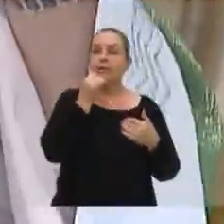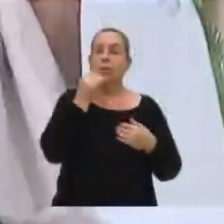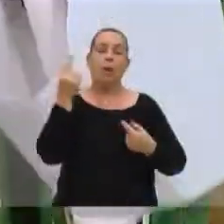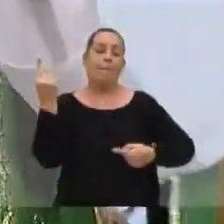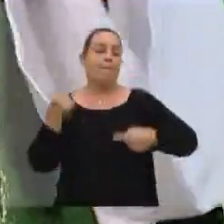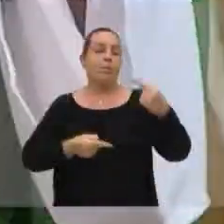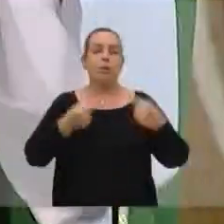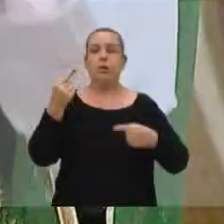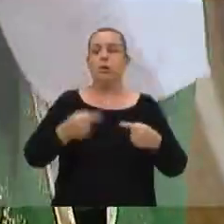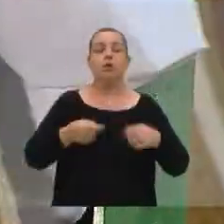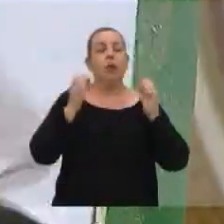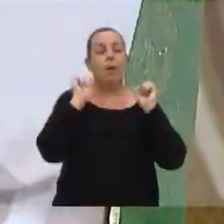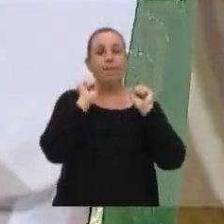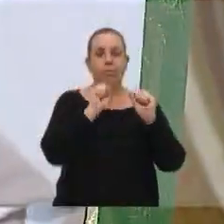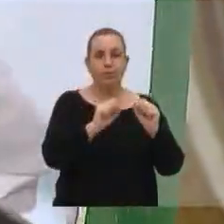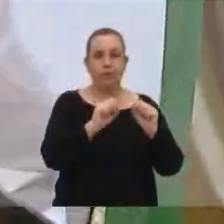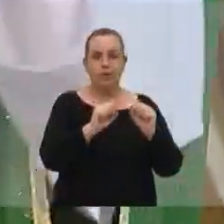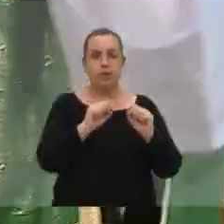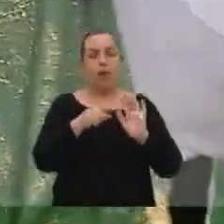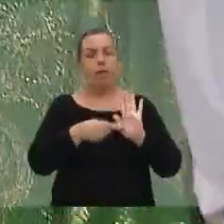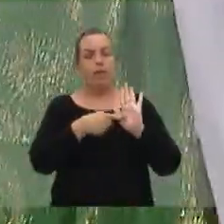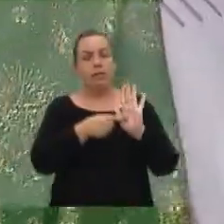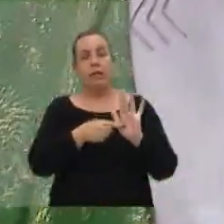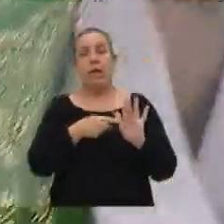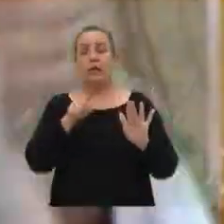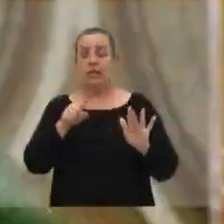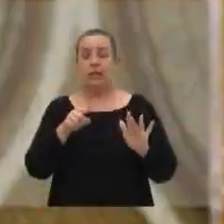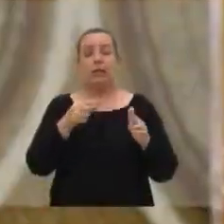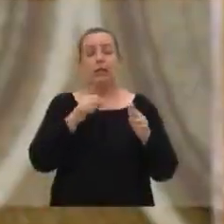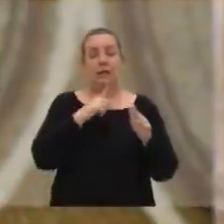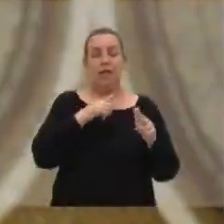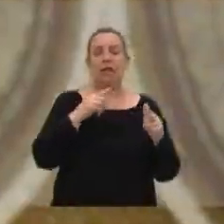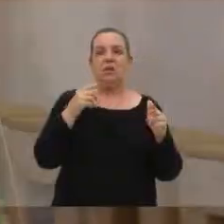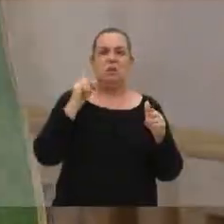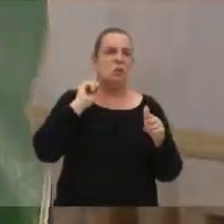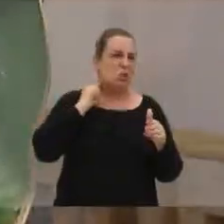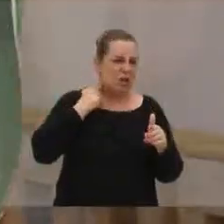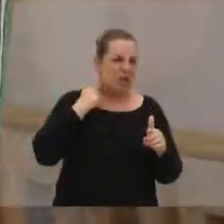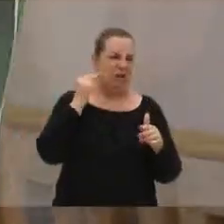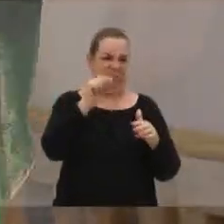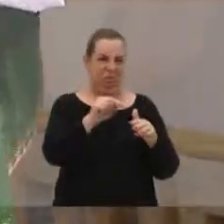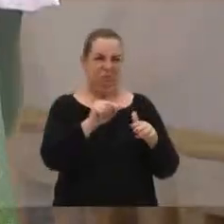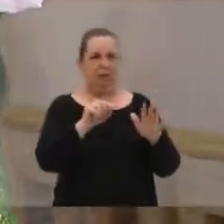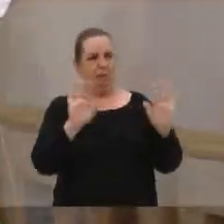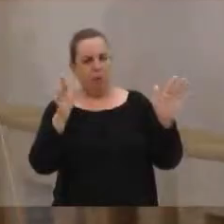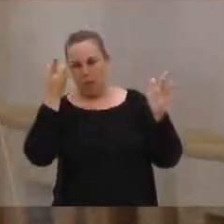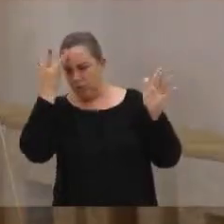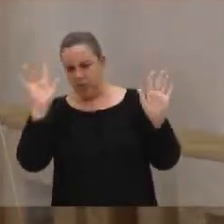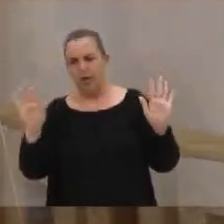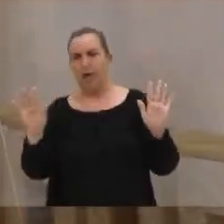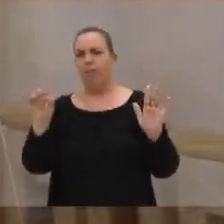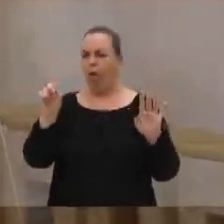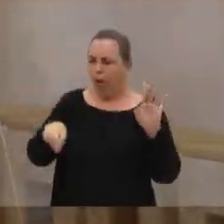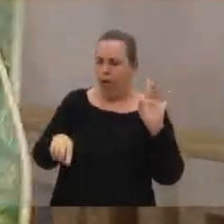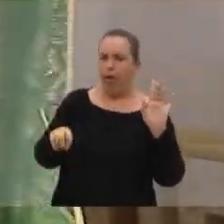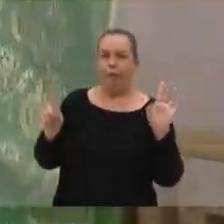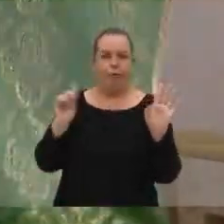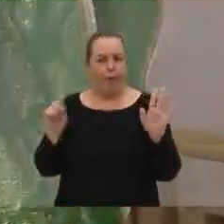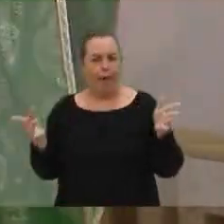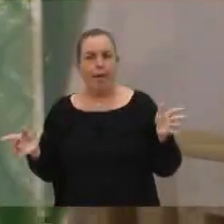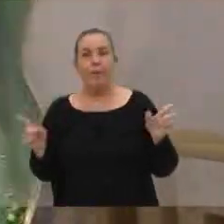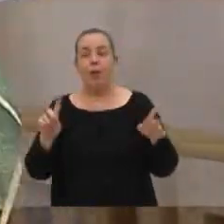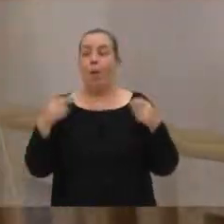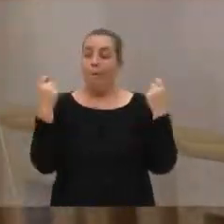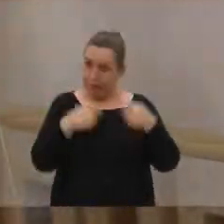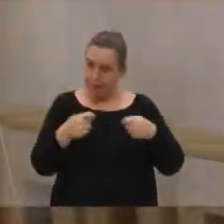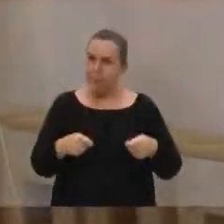política pudesse a imagem de que é coisa suja. Se é ou não é, não é essa questão. É o que deveria